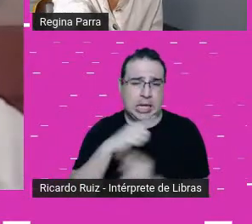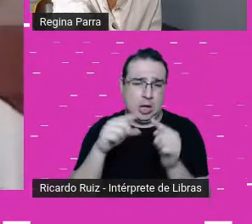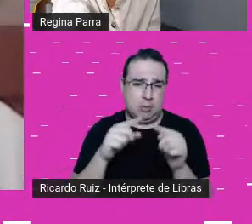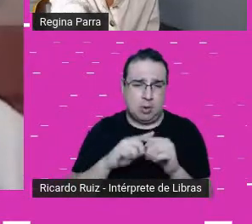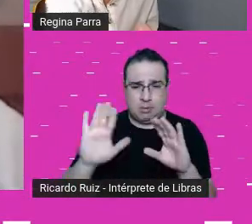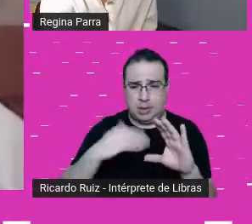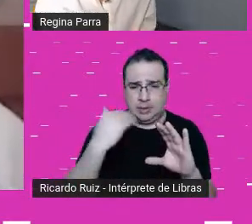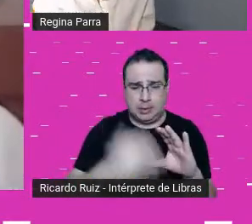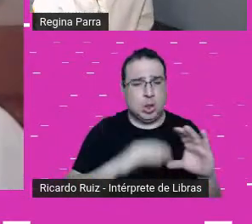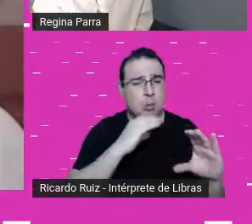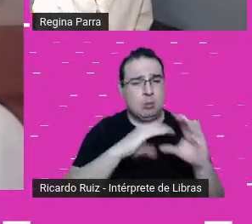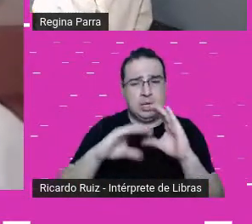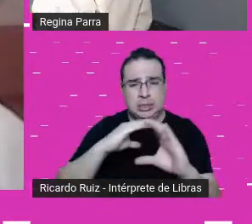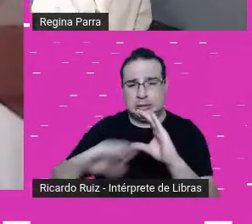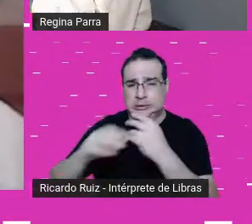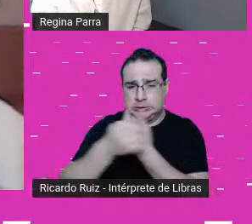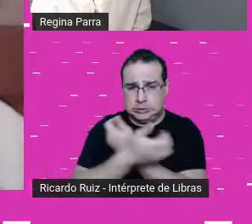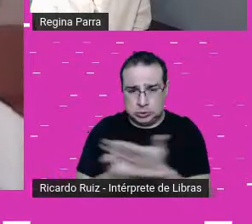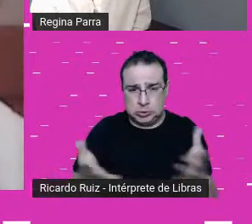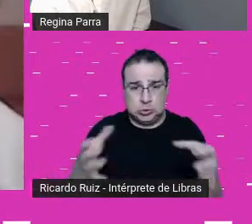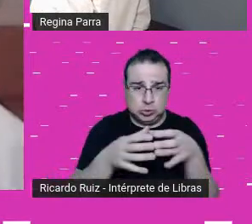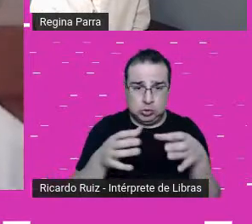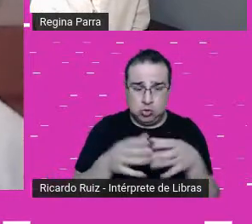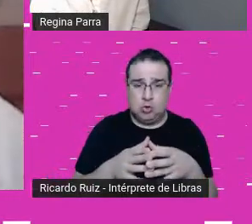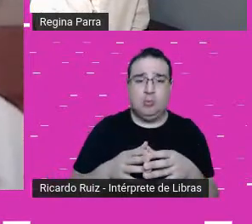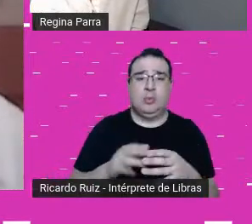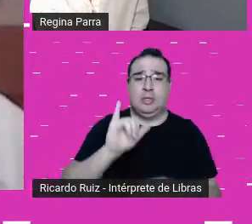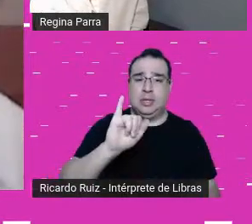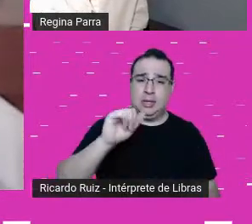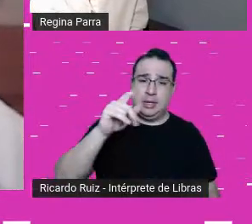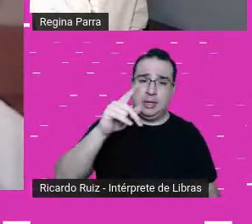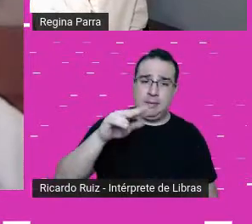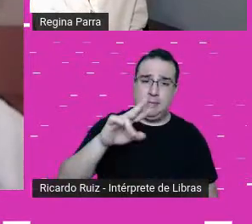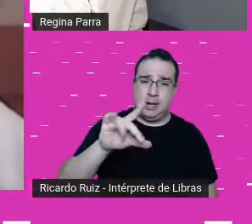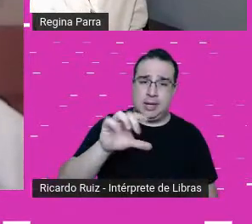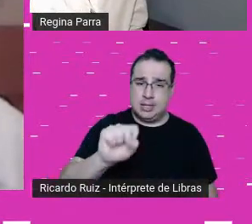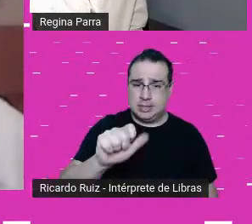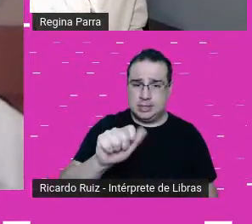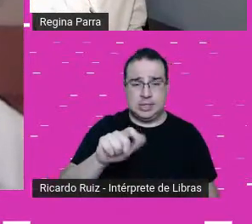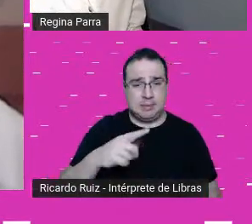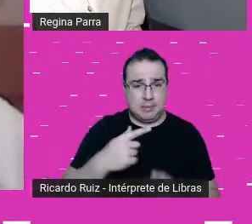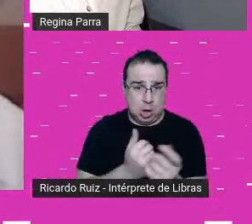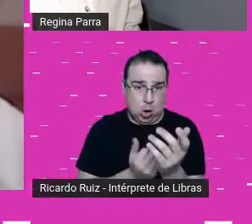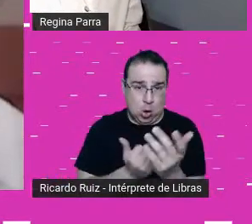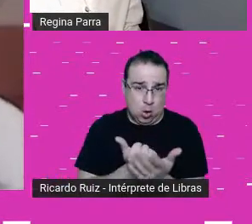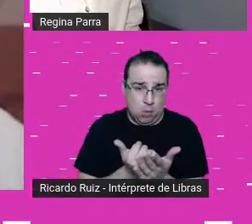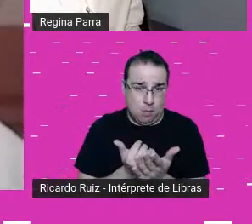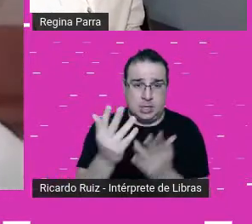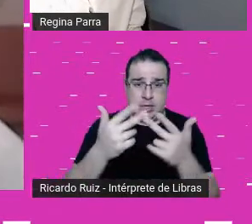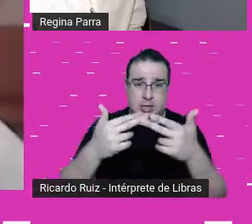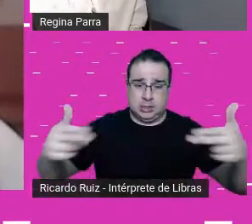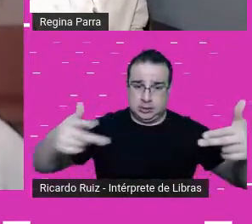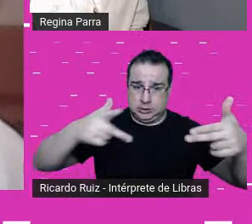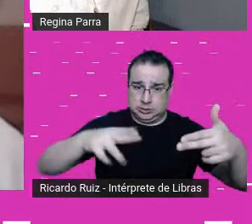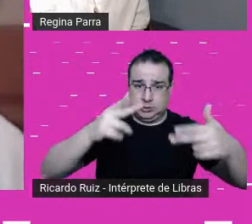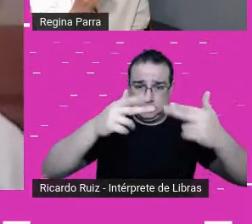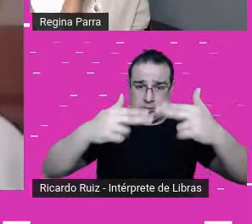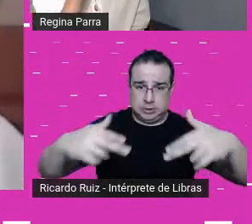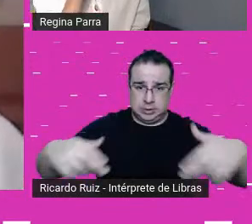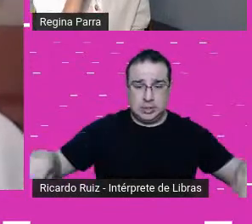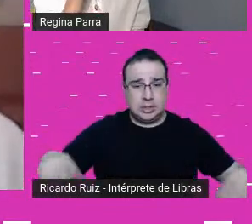para comunicação, né, para assessoria de imprensa e tudo mais, no momento da estreia, e geralmente essa